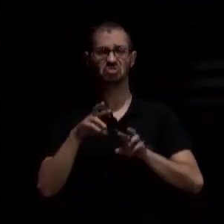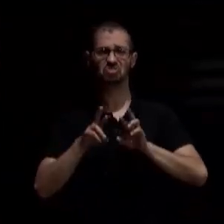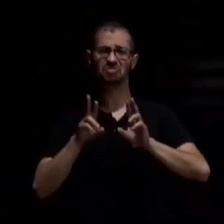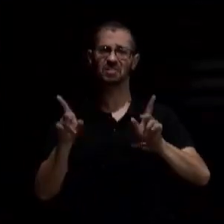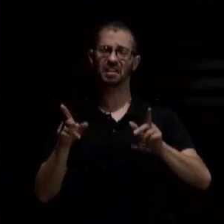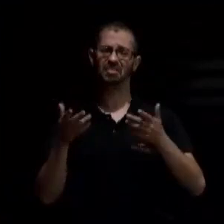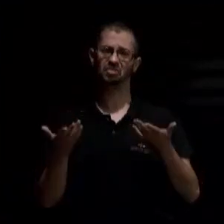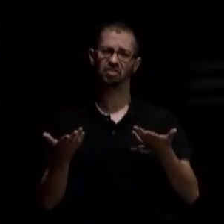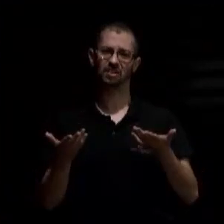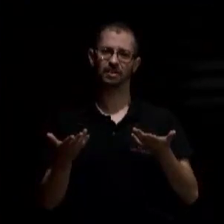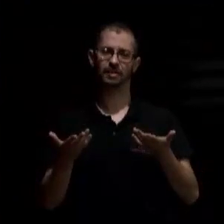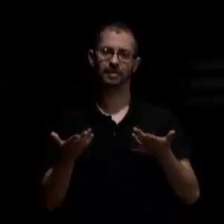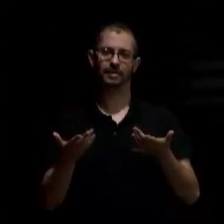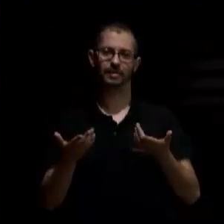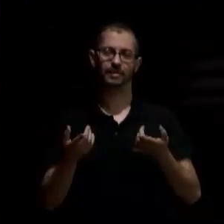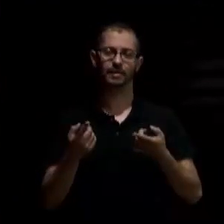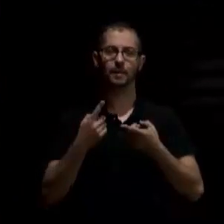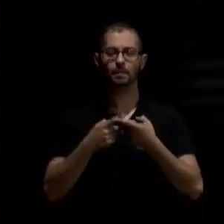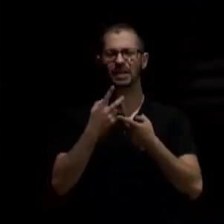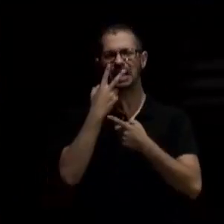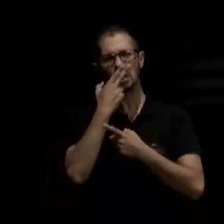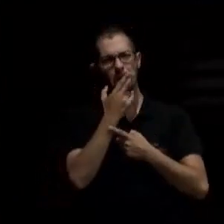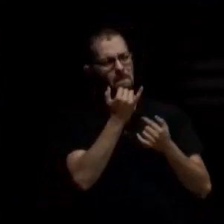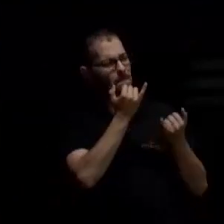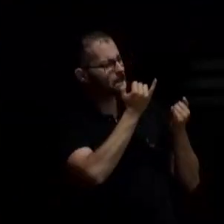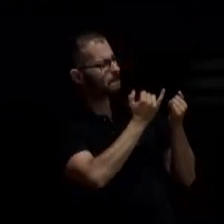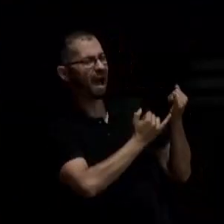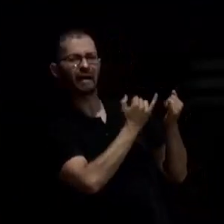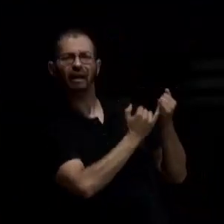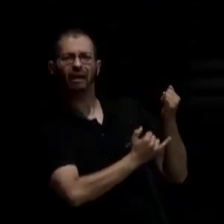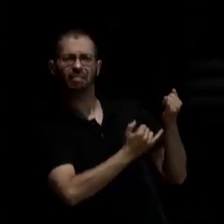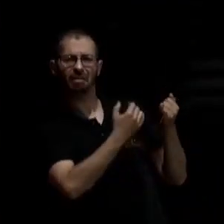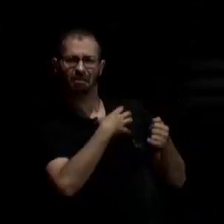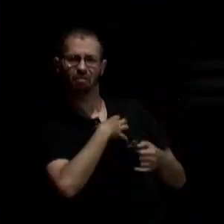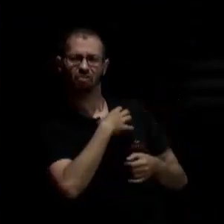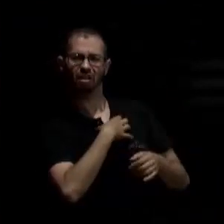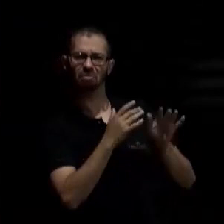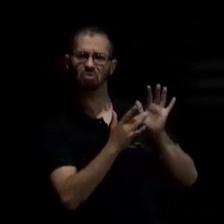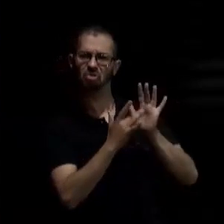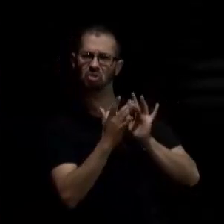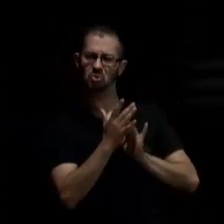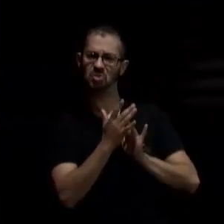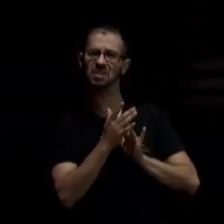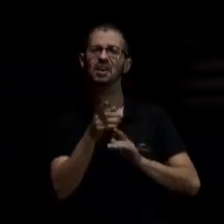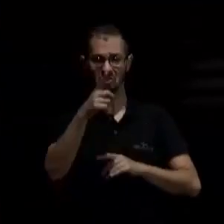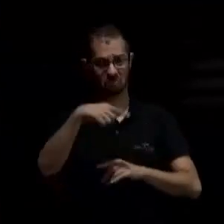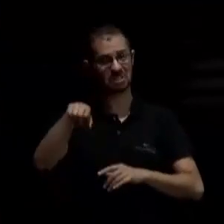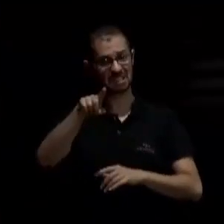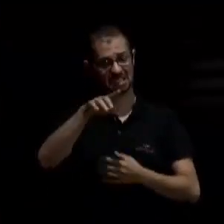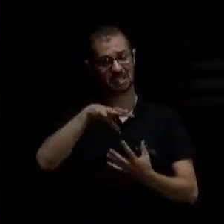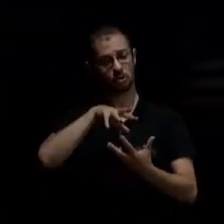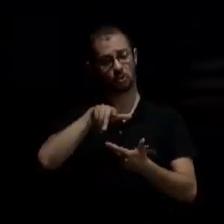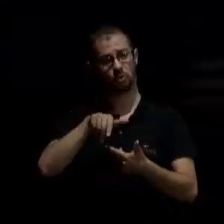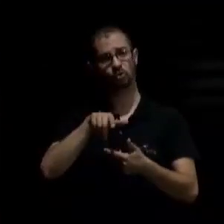que conduzia no rumo de que ele se parece com Jesus. Vocês estão no mundo, vocês são